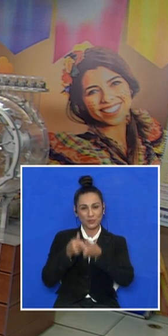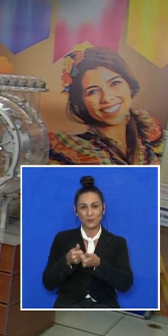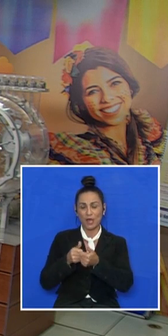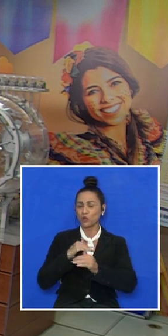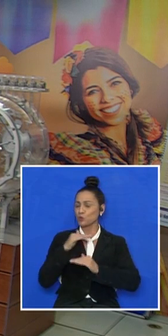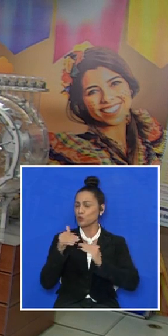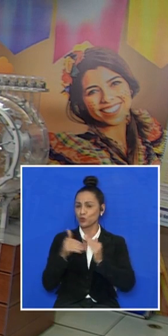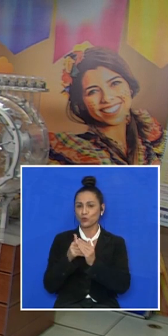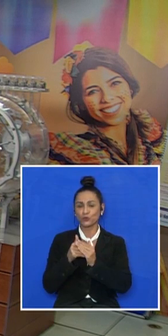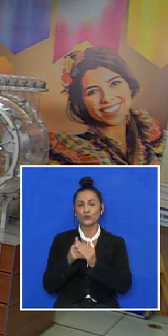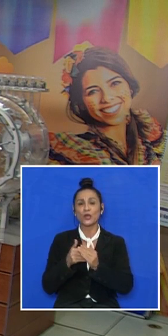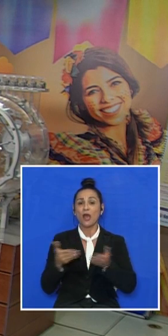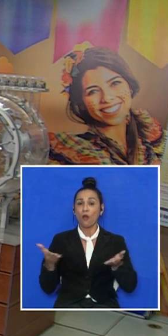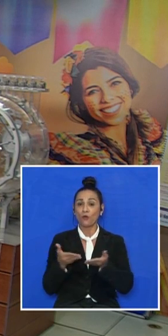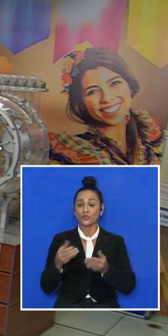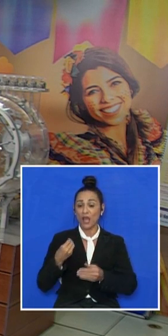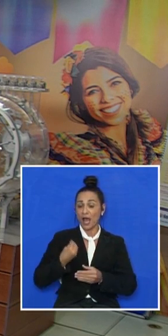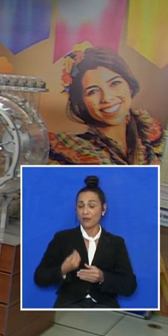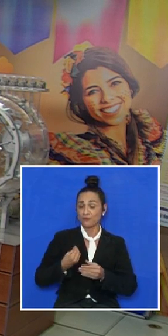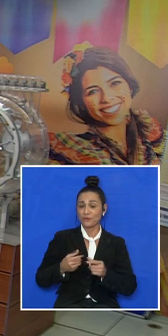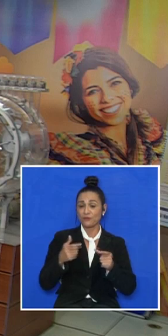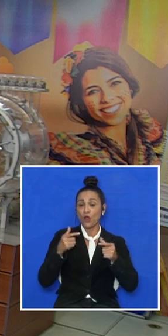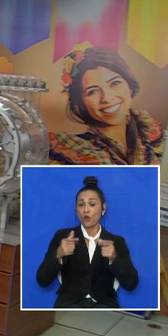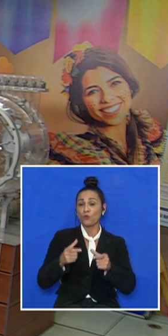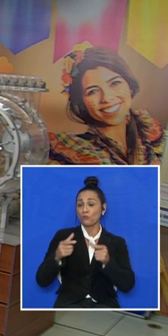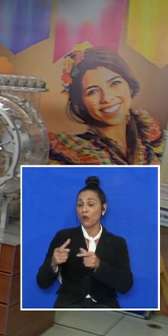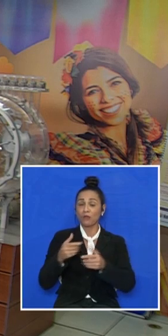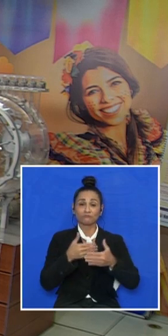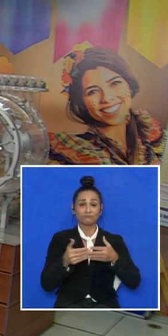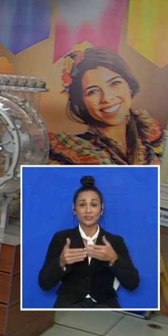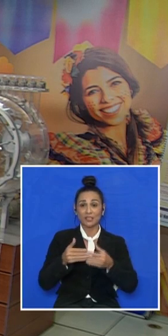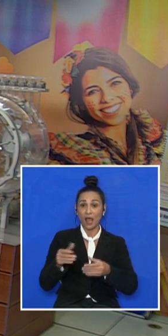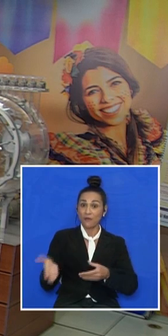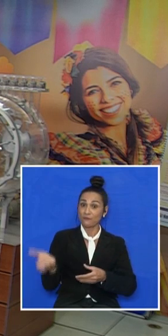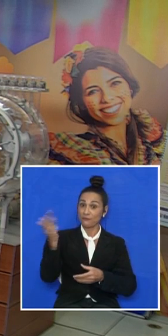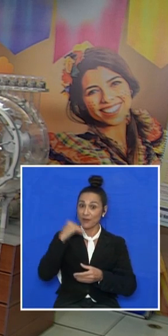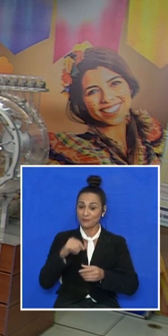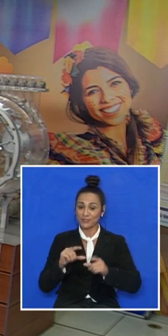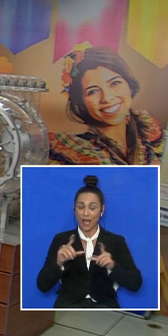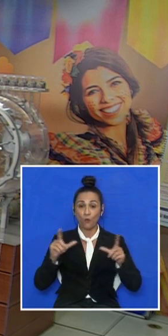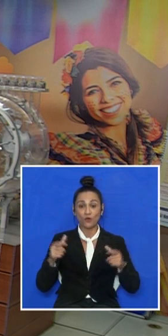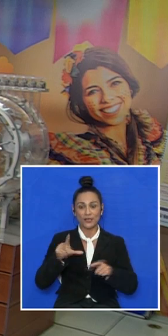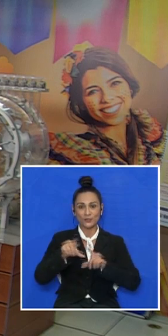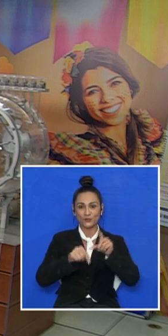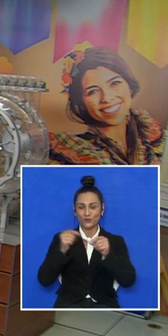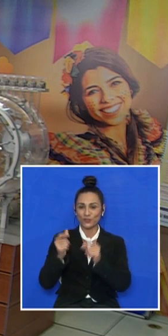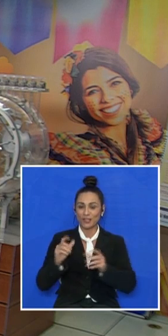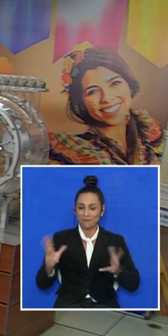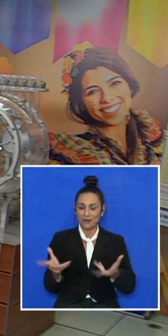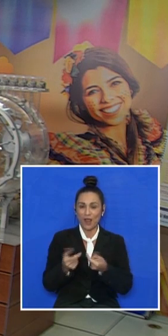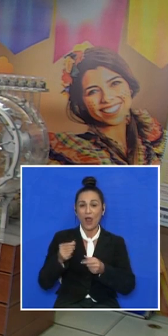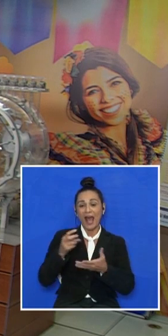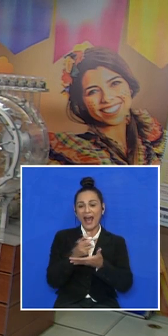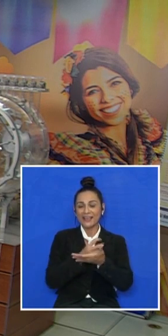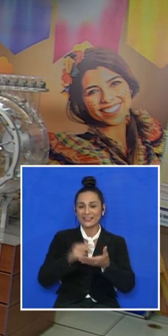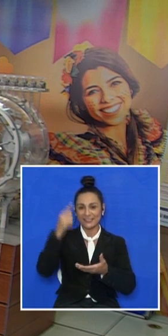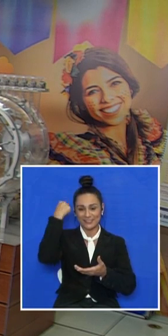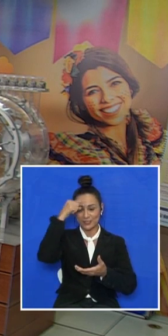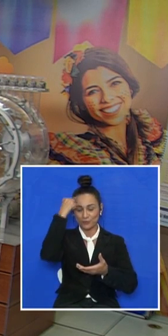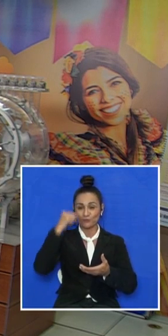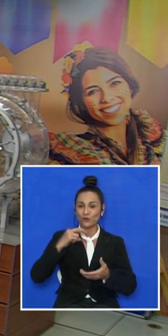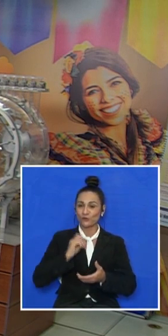acompanhar tudo o que vai acontecer aqui, ao vivo, de onde estiver. Então vamos ao grande sorteio desta noite, a Quina de São João,